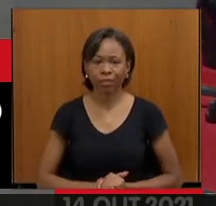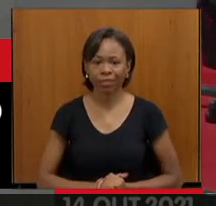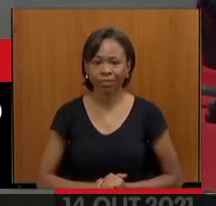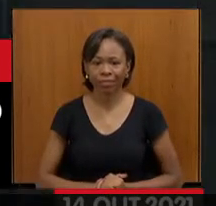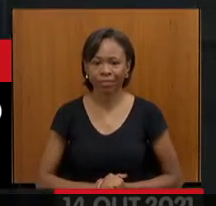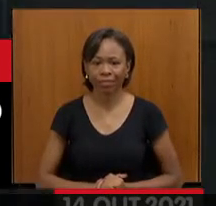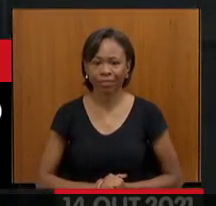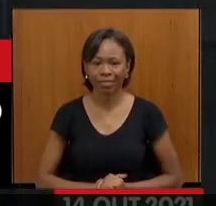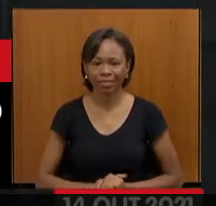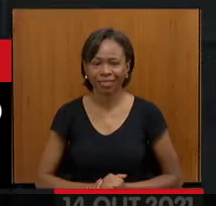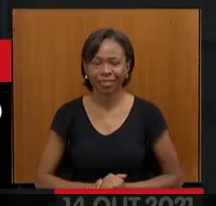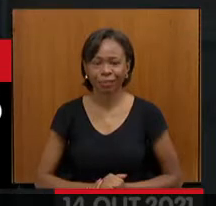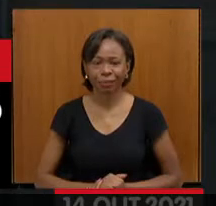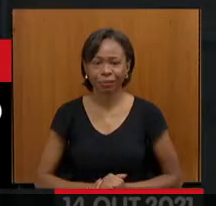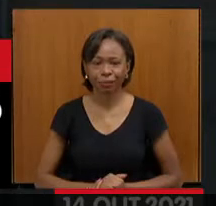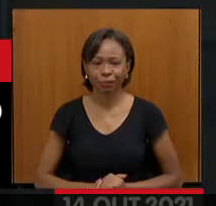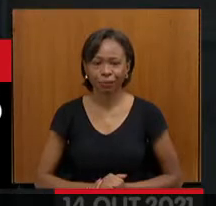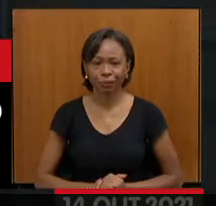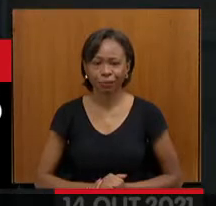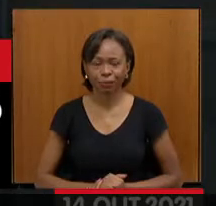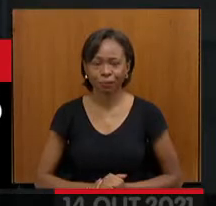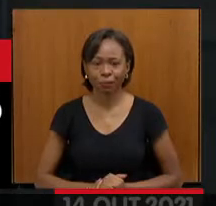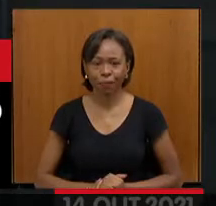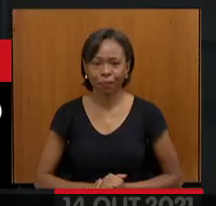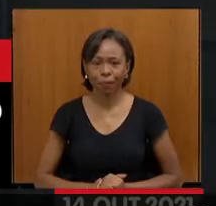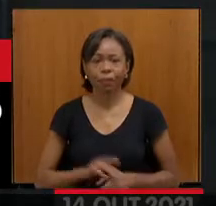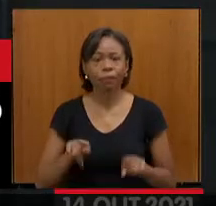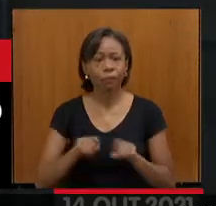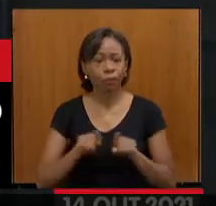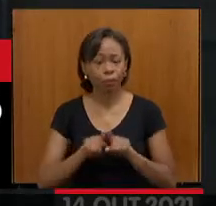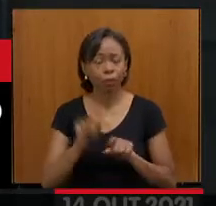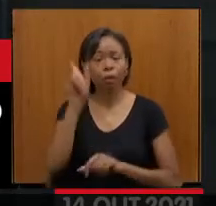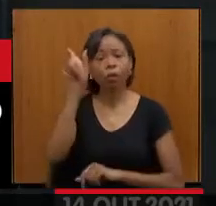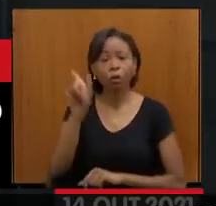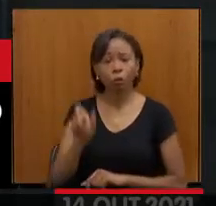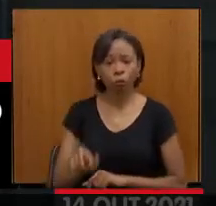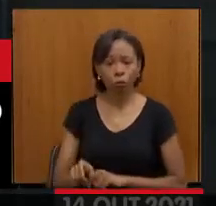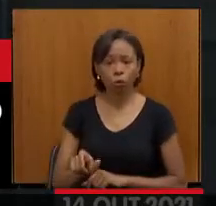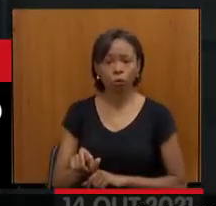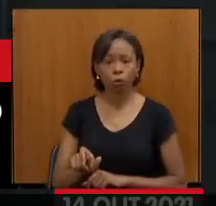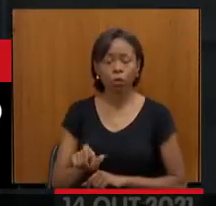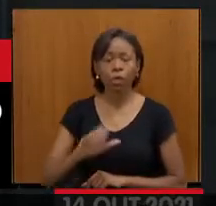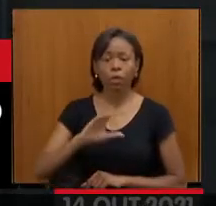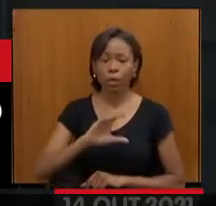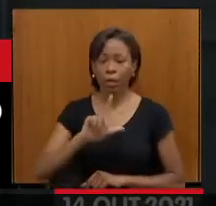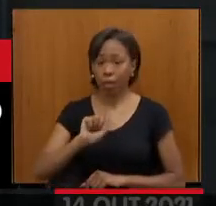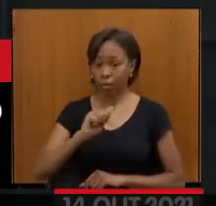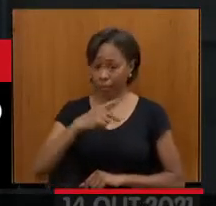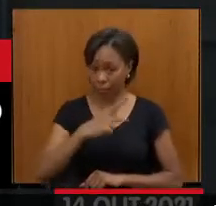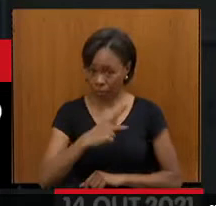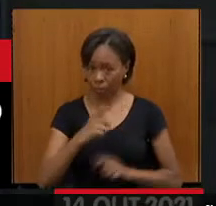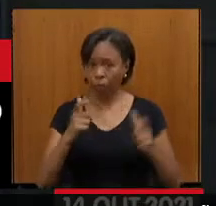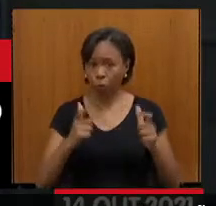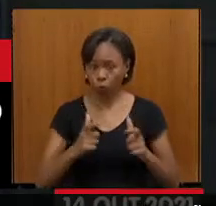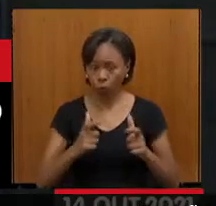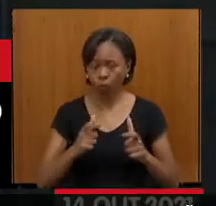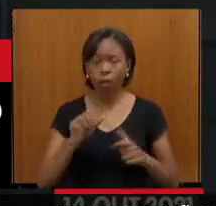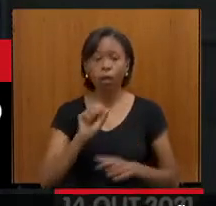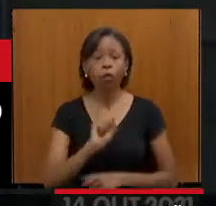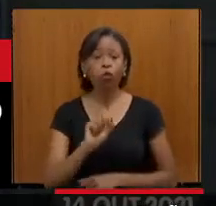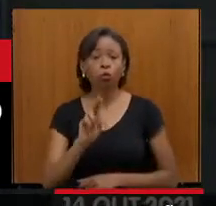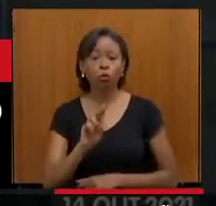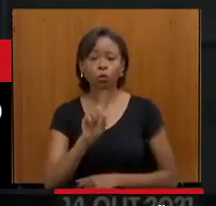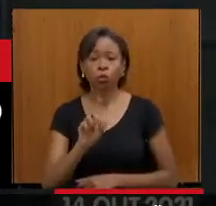Senhora diretora do Centro Latino-Americano de Perinatologia, CLAP, Suzane Serruia, representando